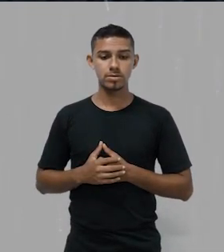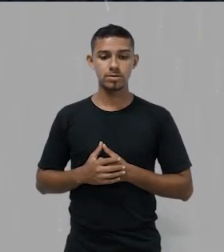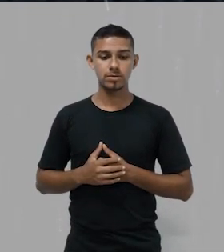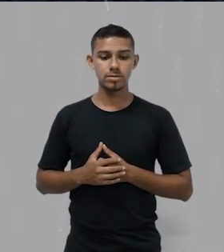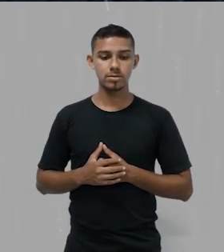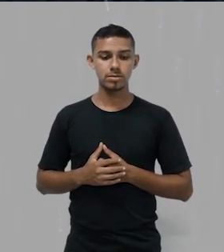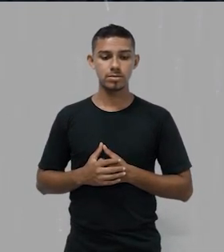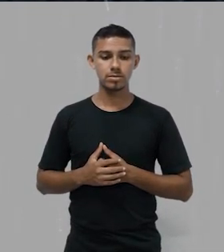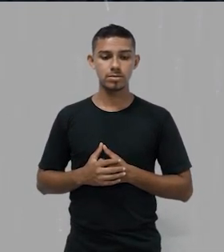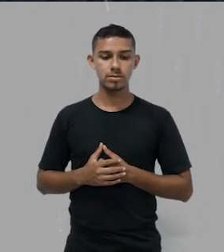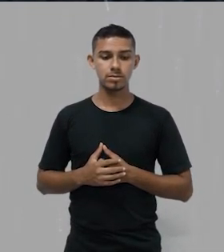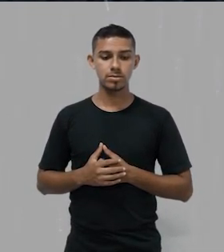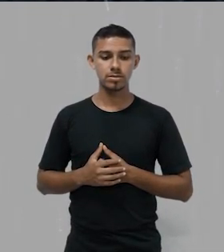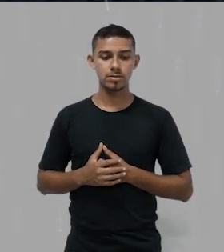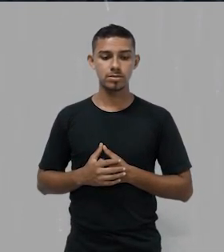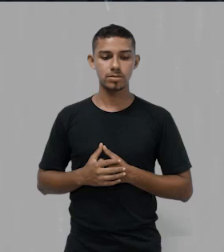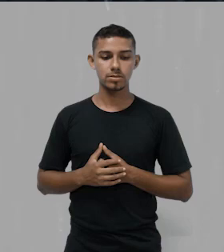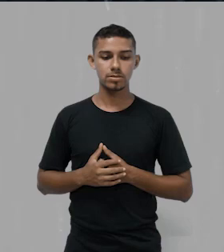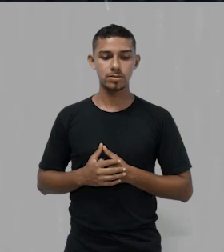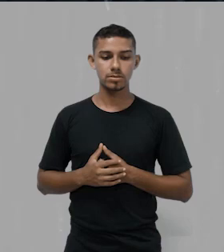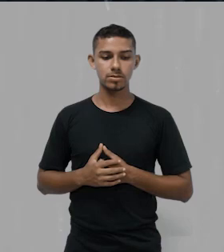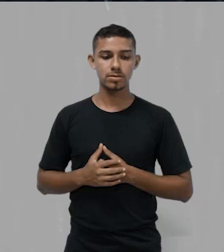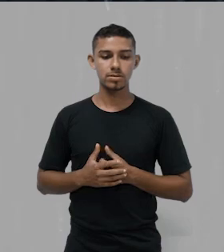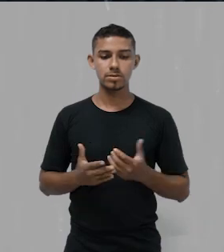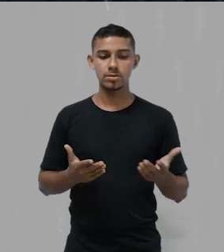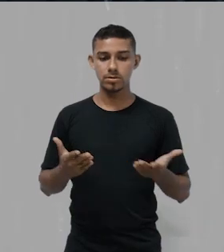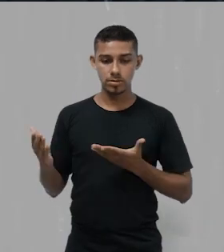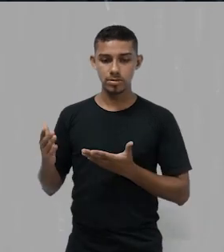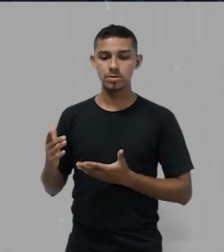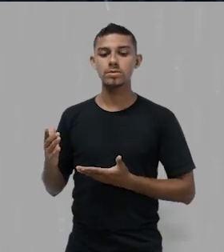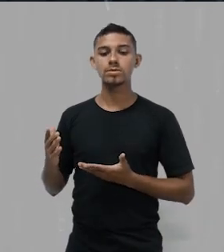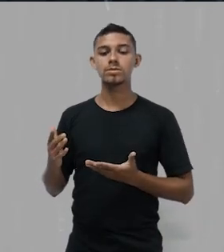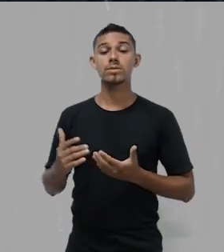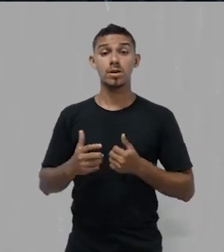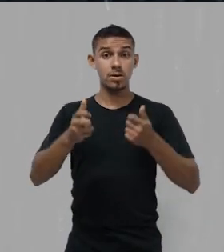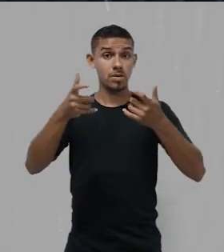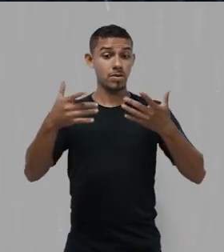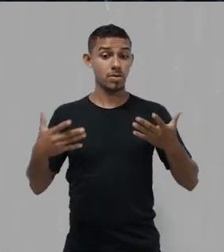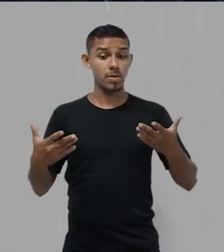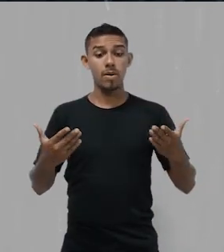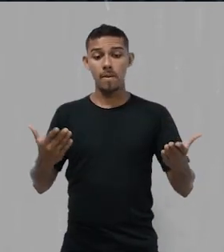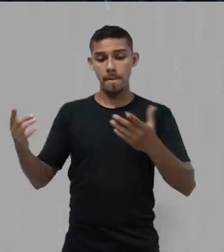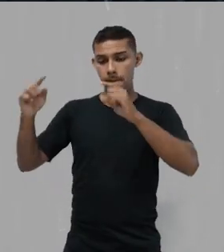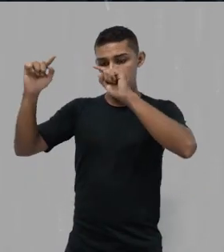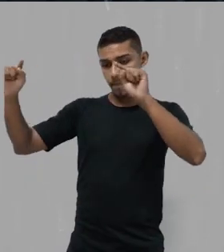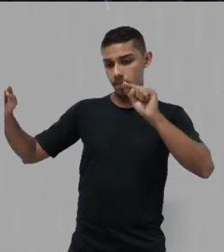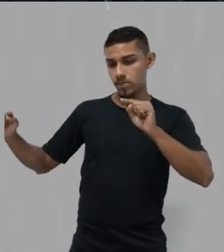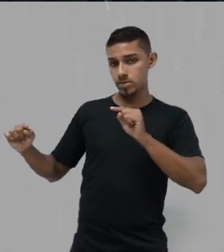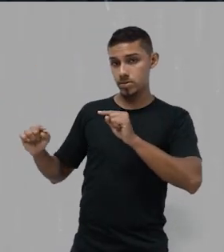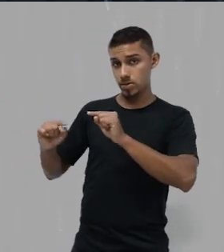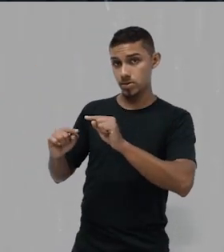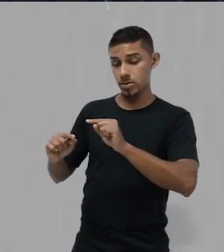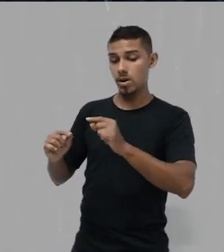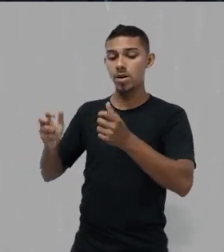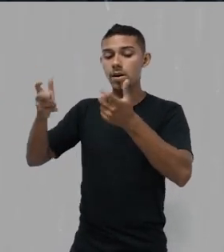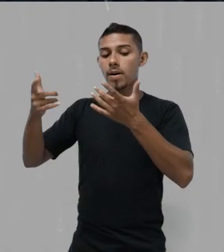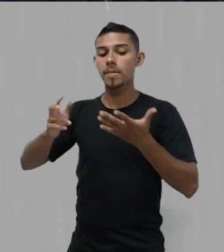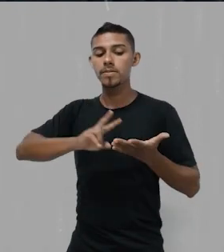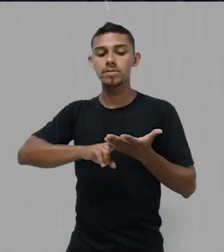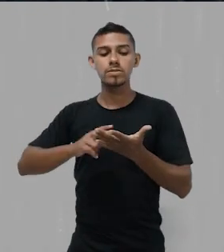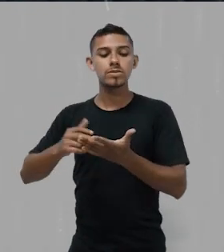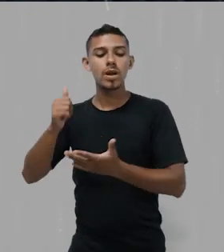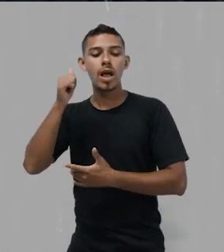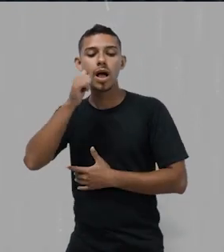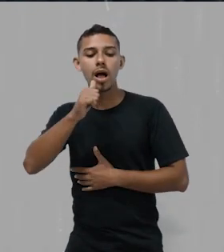sobre o Pablo Picasso. Cadê? Les Demoiselles d'Avignon. Eu quero comentar alguma coisa sobre esse quadro, que é justamente isso aqui,